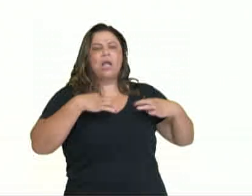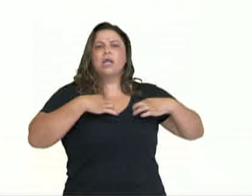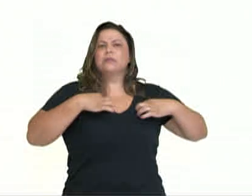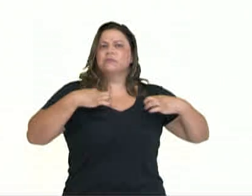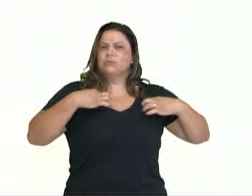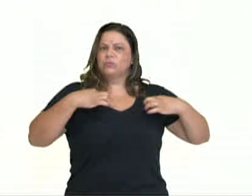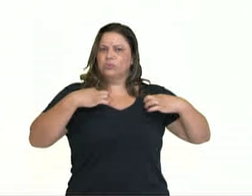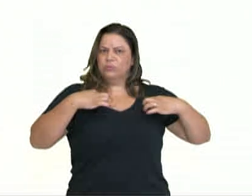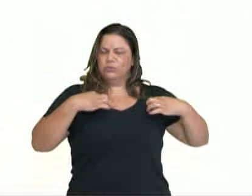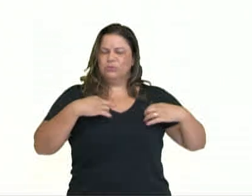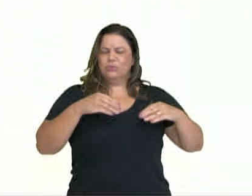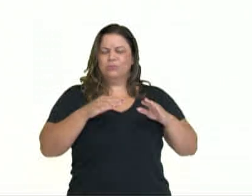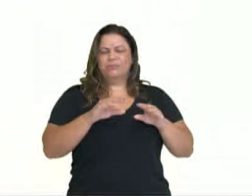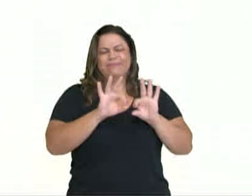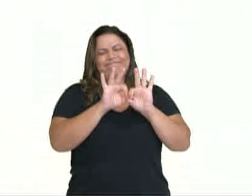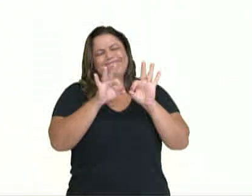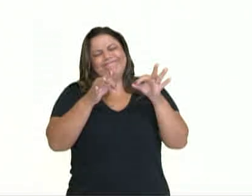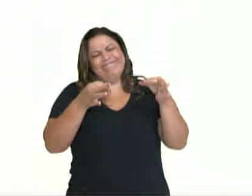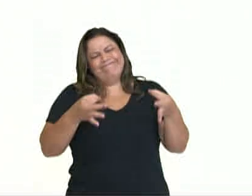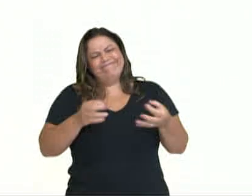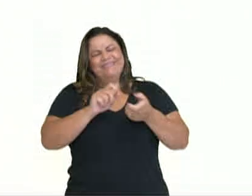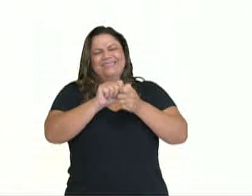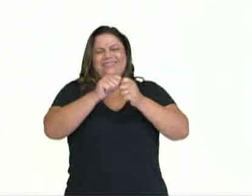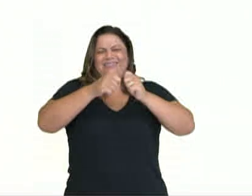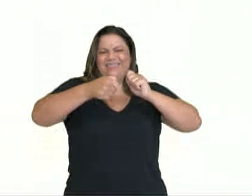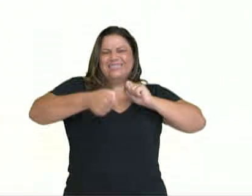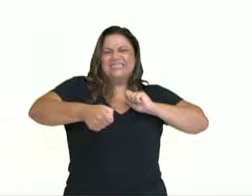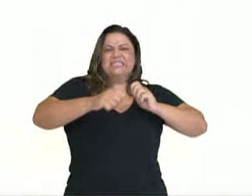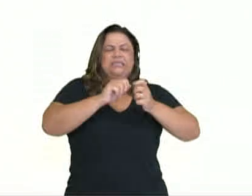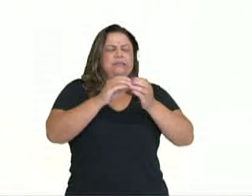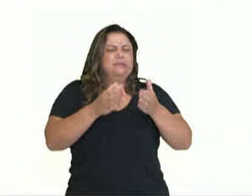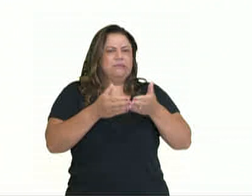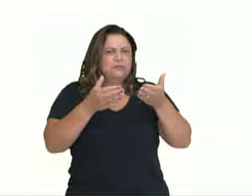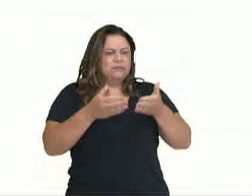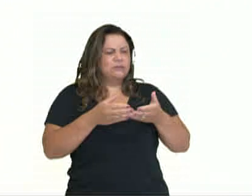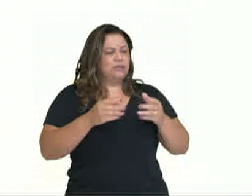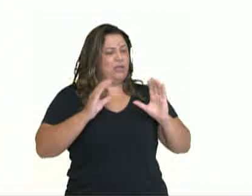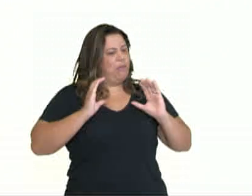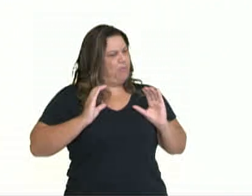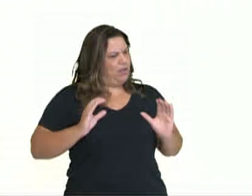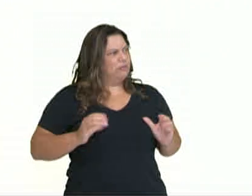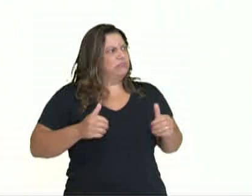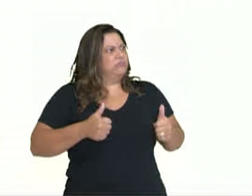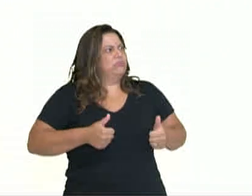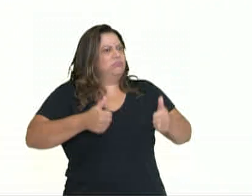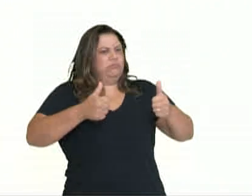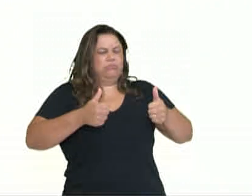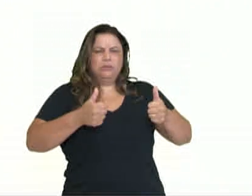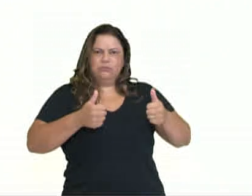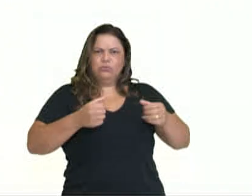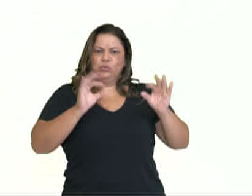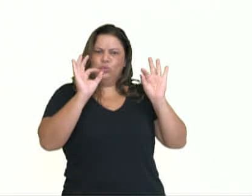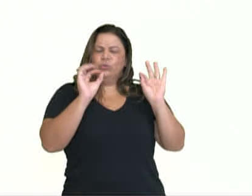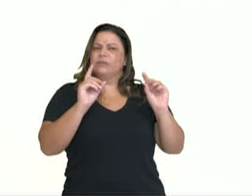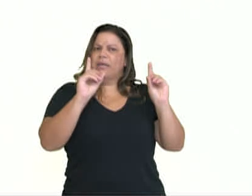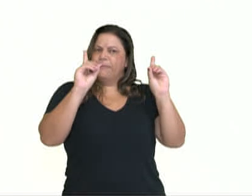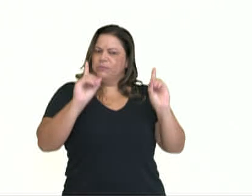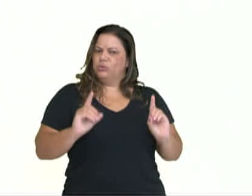roupas, pobres roupas puídas, tinham muito caráter, revestidas de uma certa